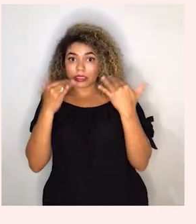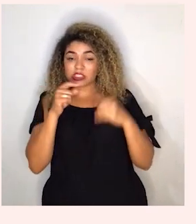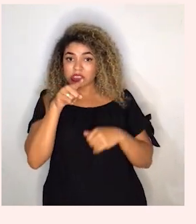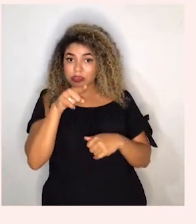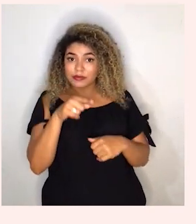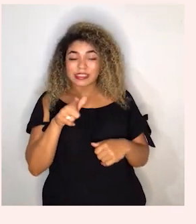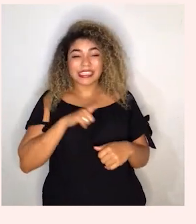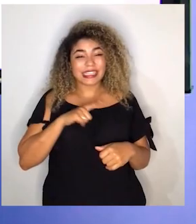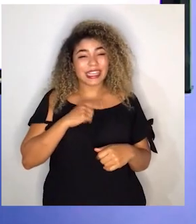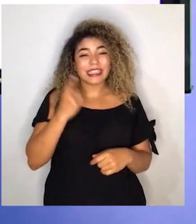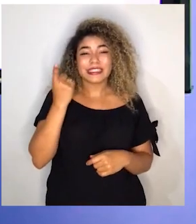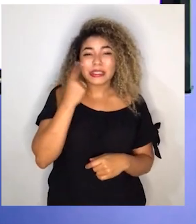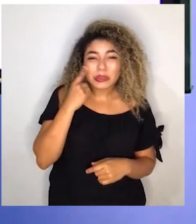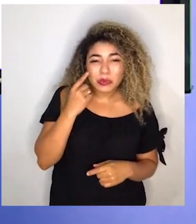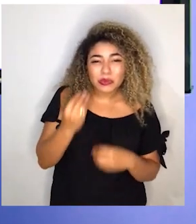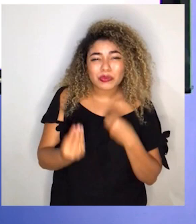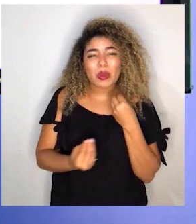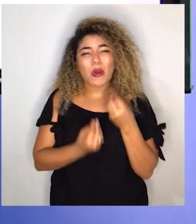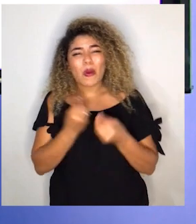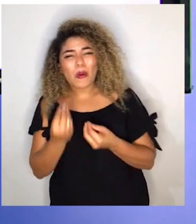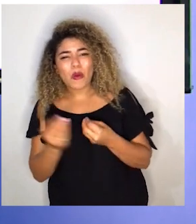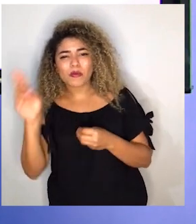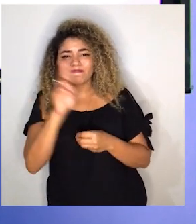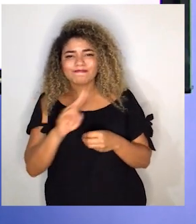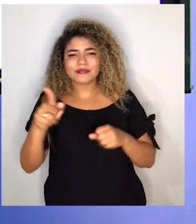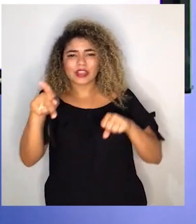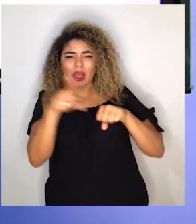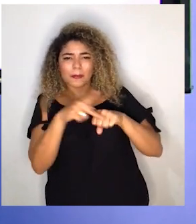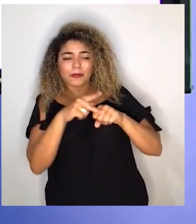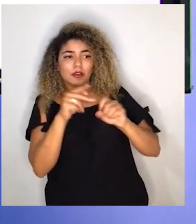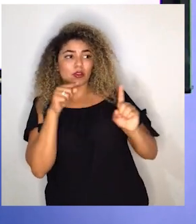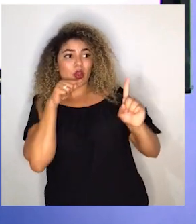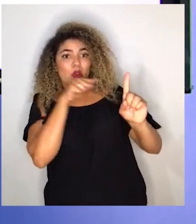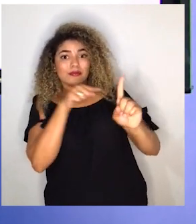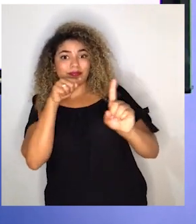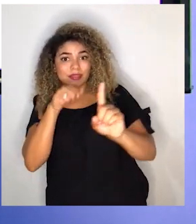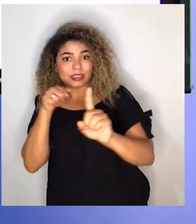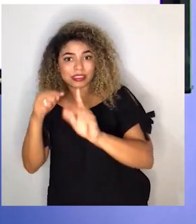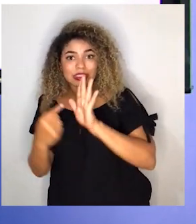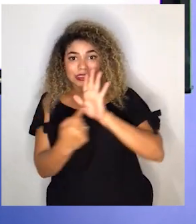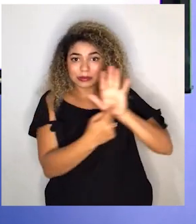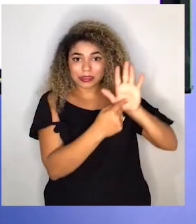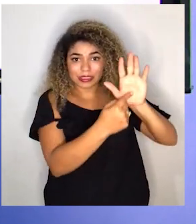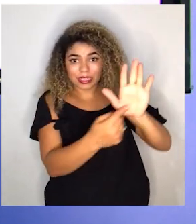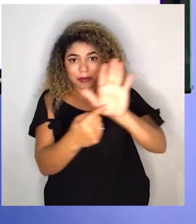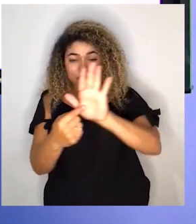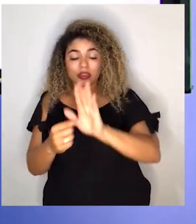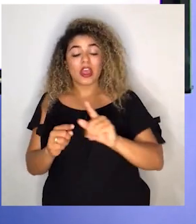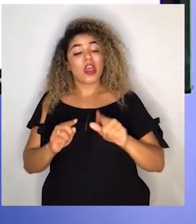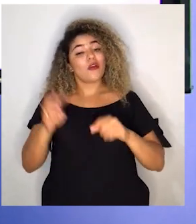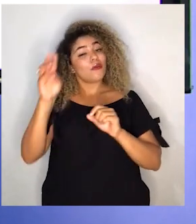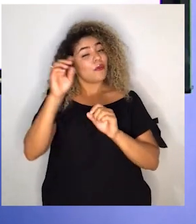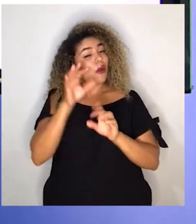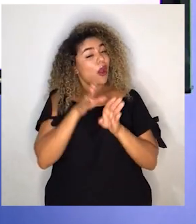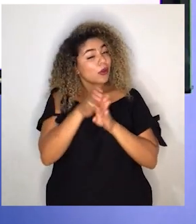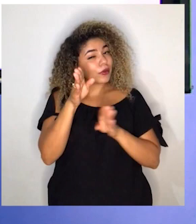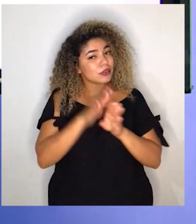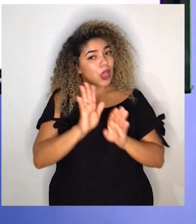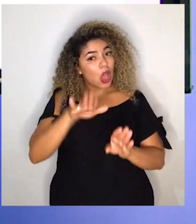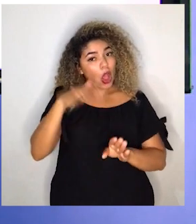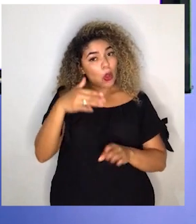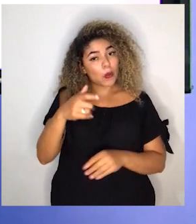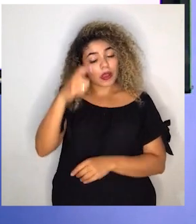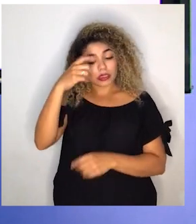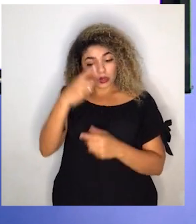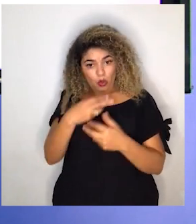se você tem dúvidas sobre o uso dos pronomes demonstrativos, eu vou dar algumas dicas para vocês. Quando o